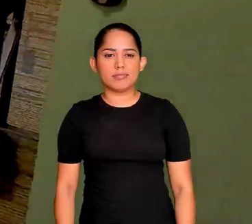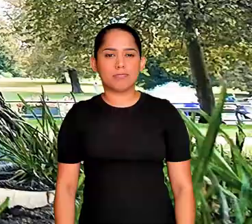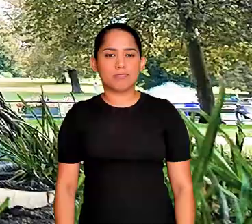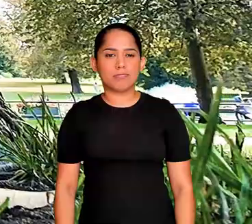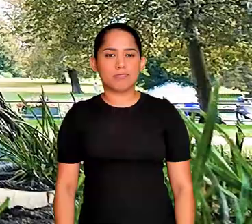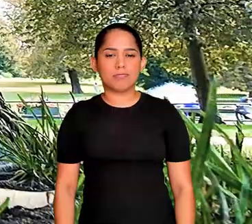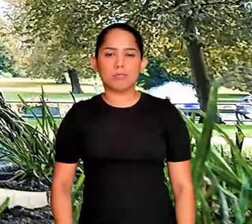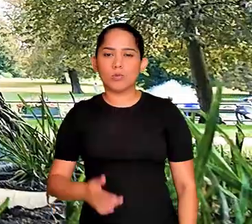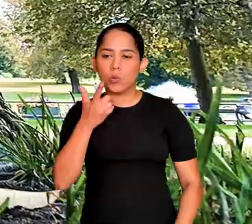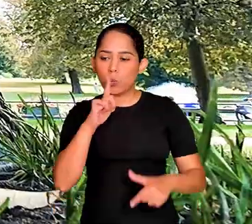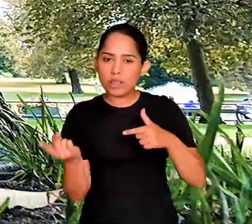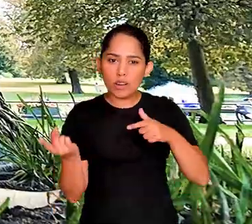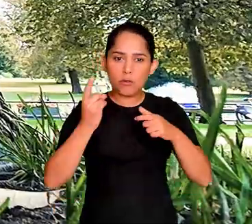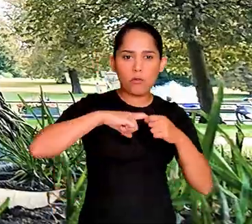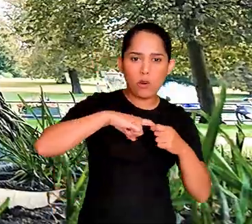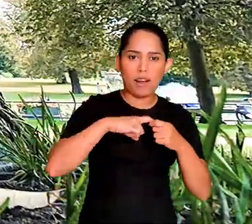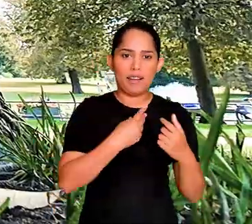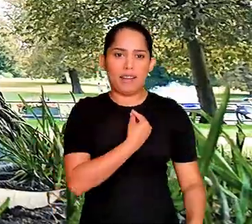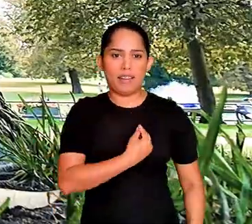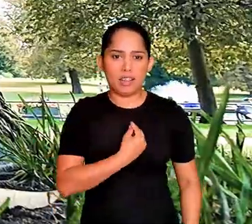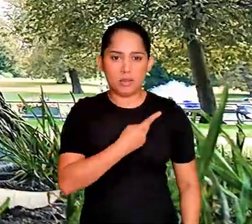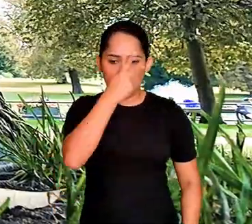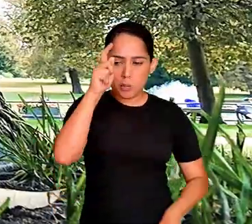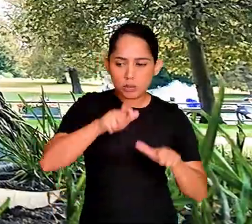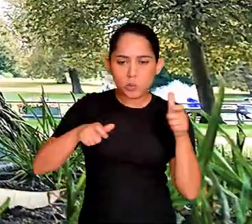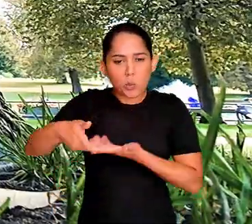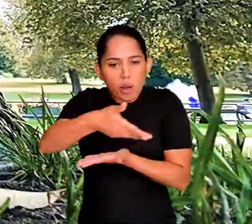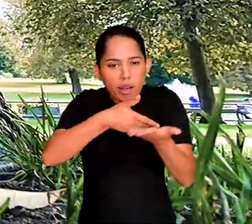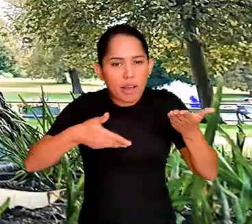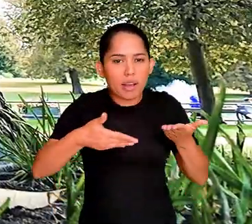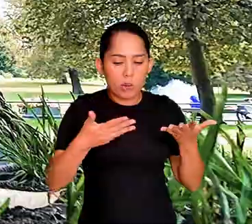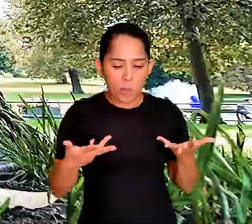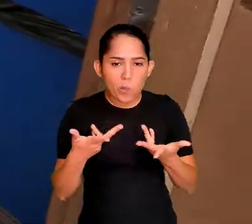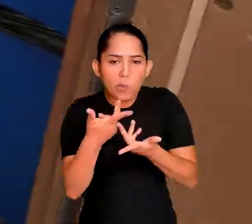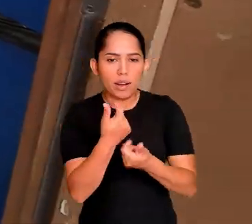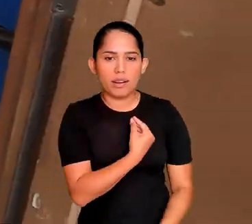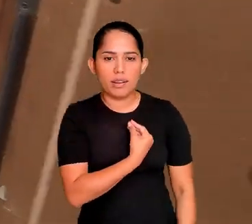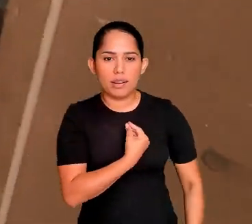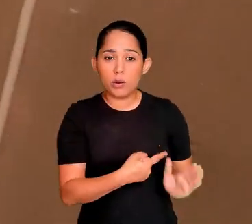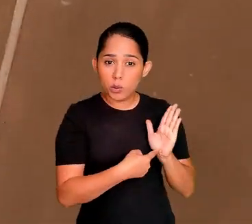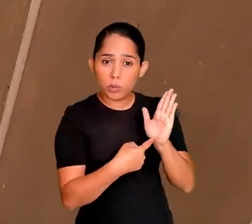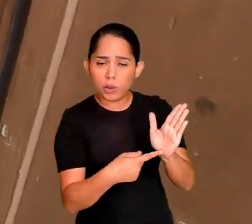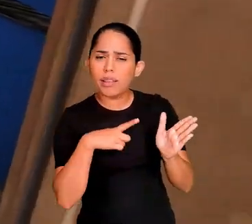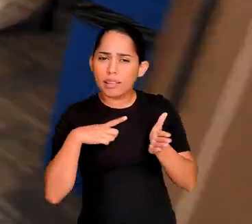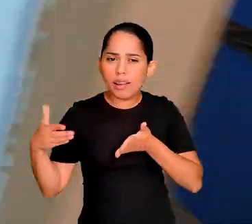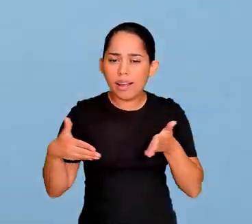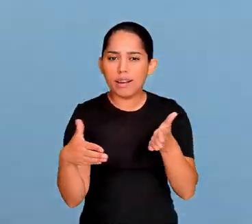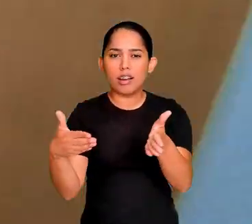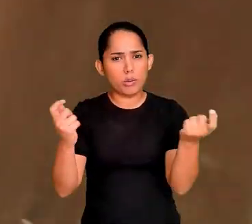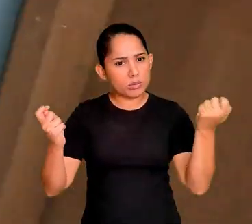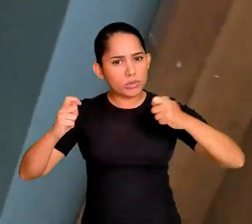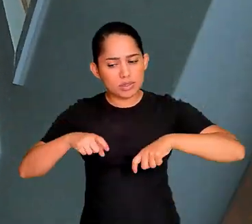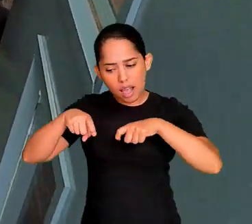que regenera, que envolve as pessoas com cuidado, com a qualidade da vida e mostra que existem caminhos